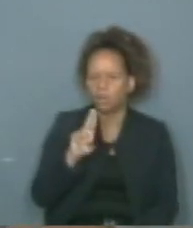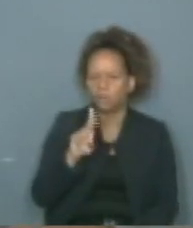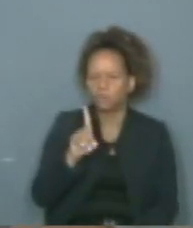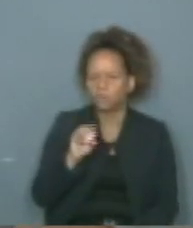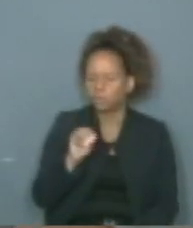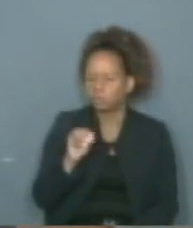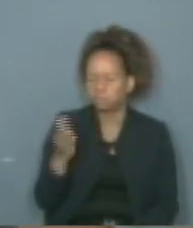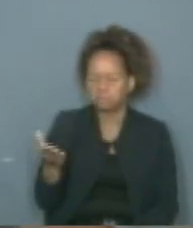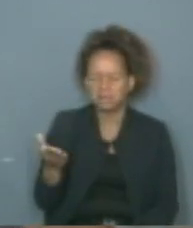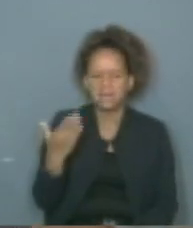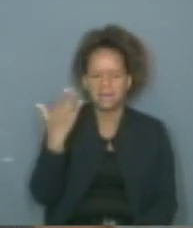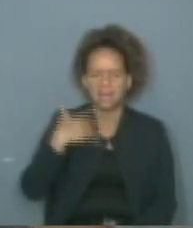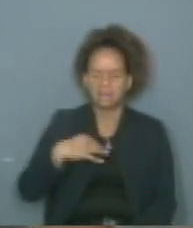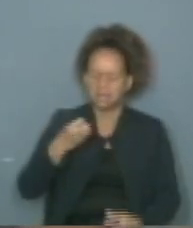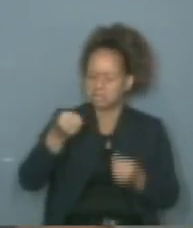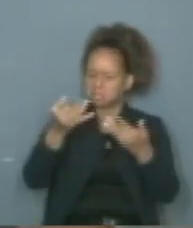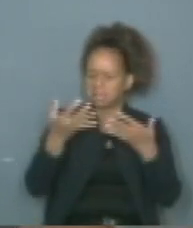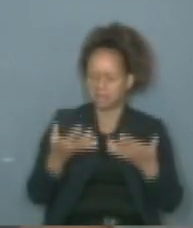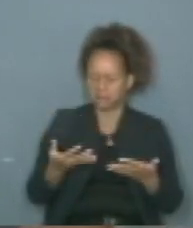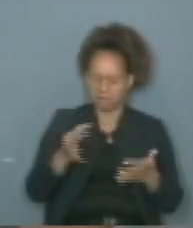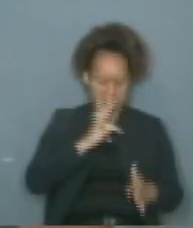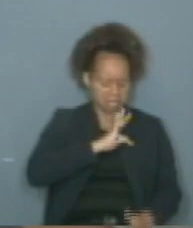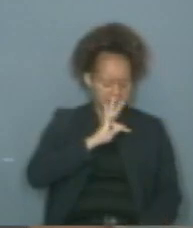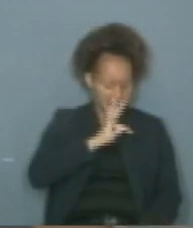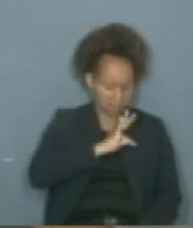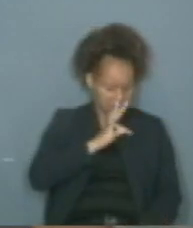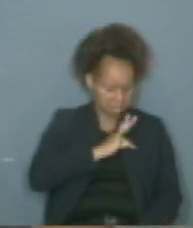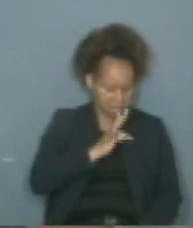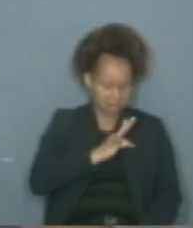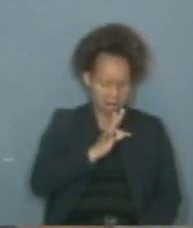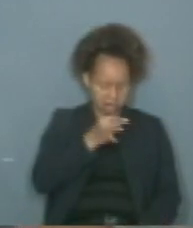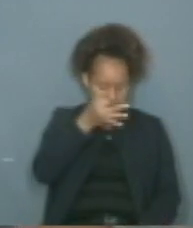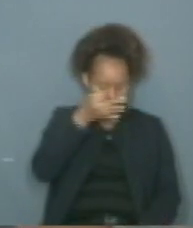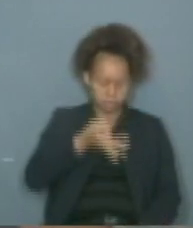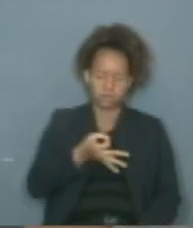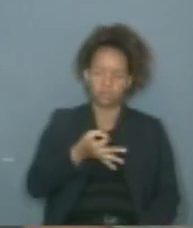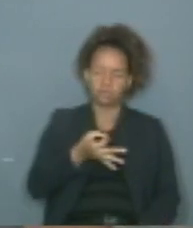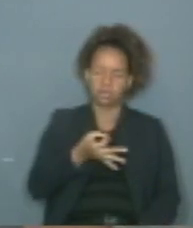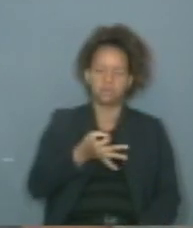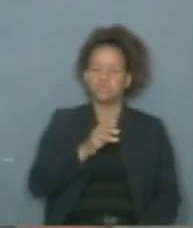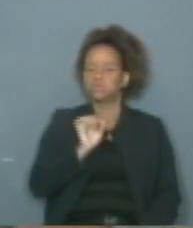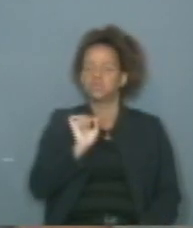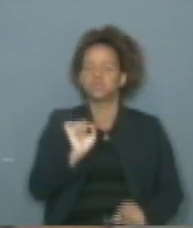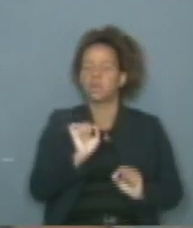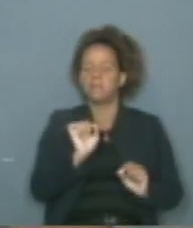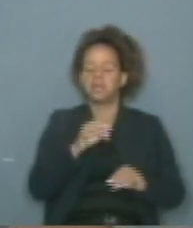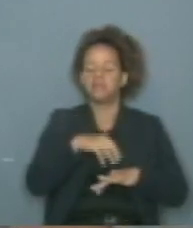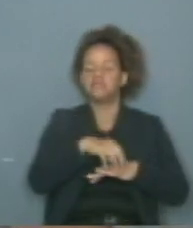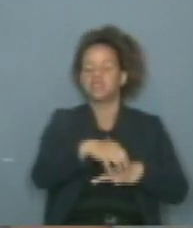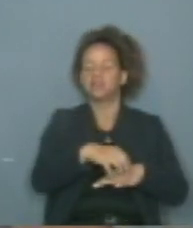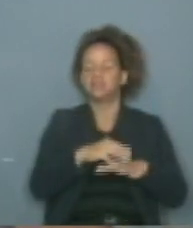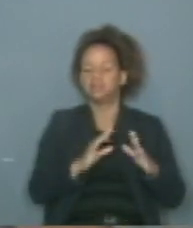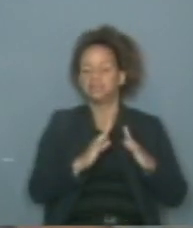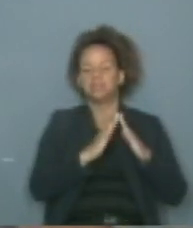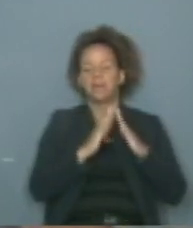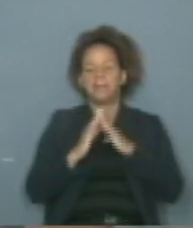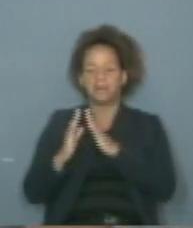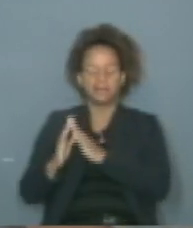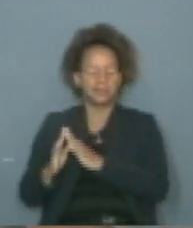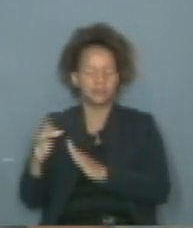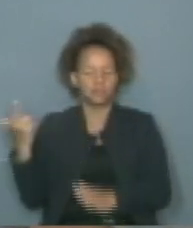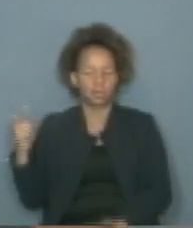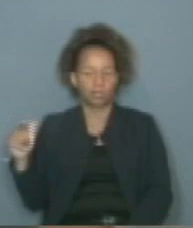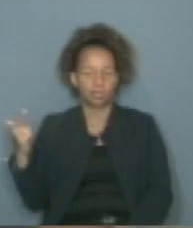área? Cadê a justificativa técnica robusta sobre a viabilidade urbanística? Não tem